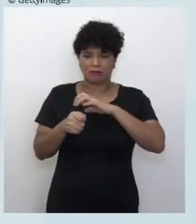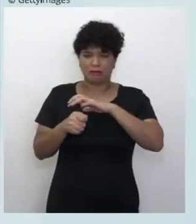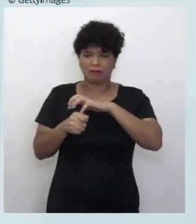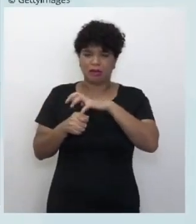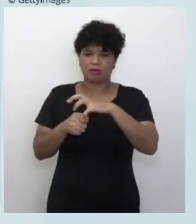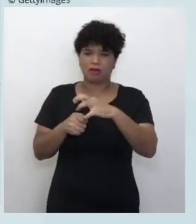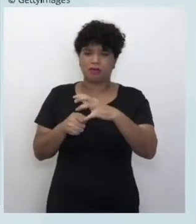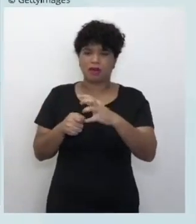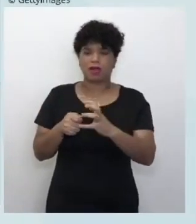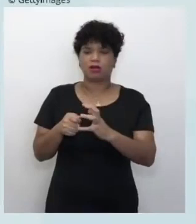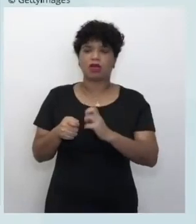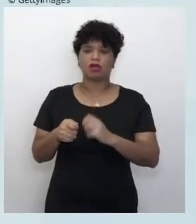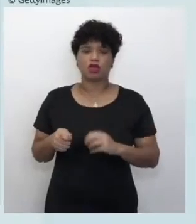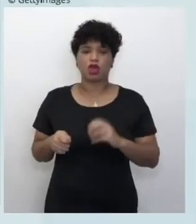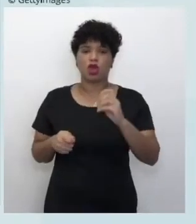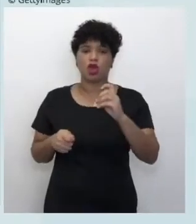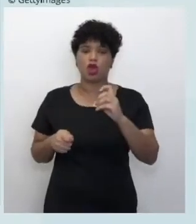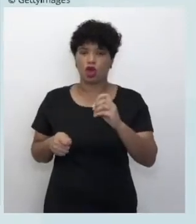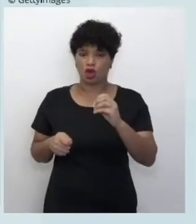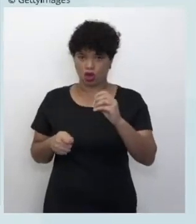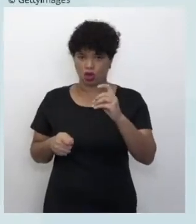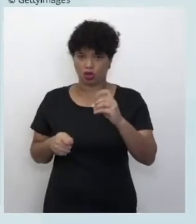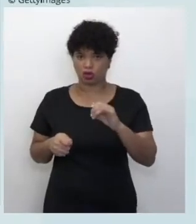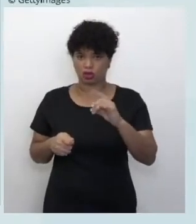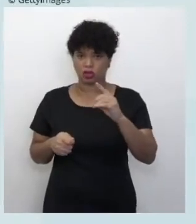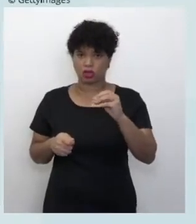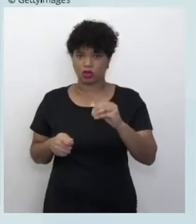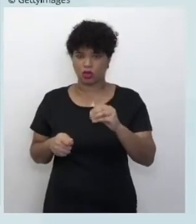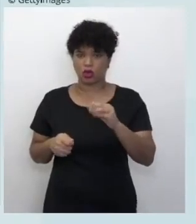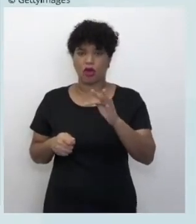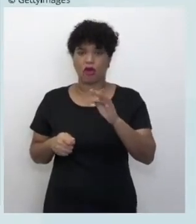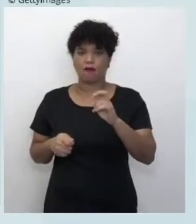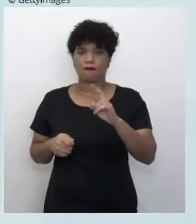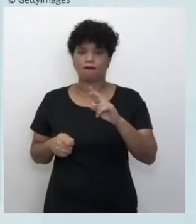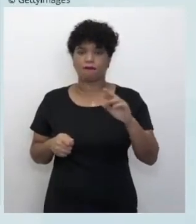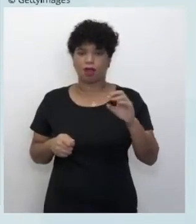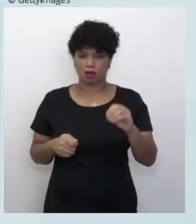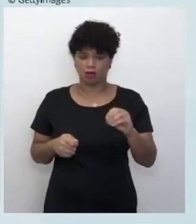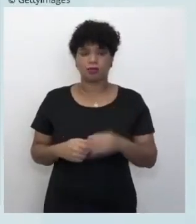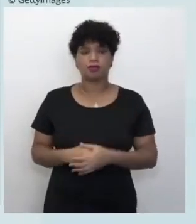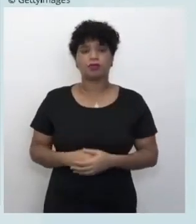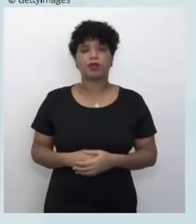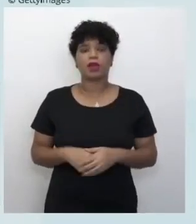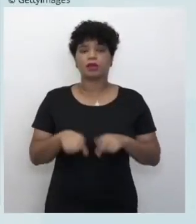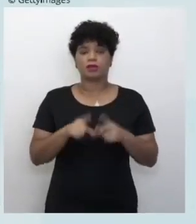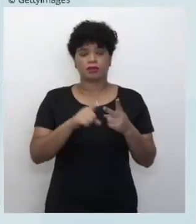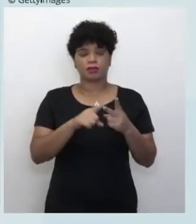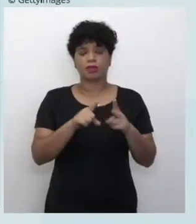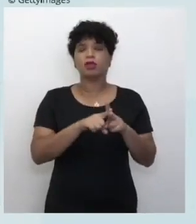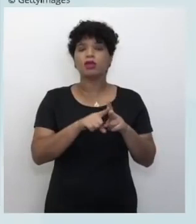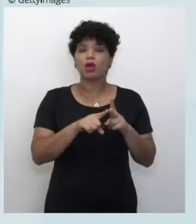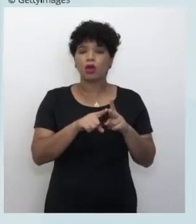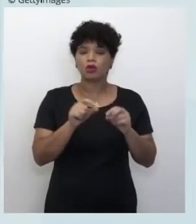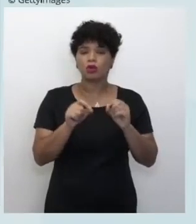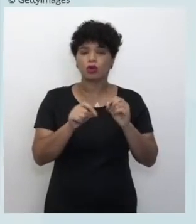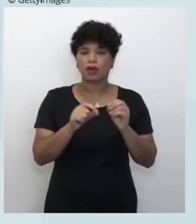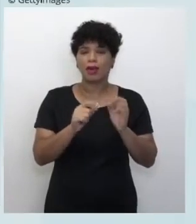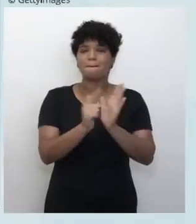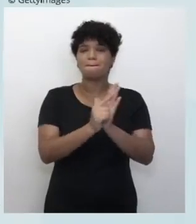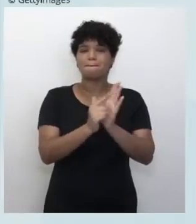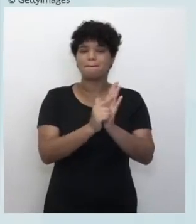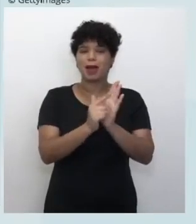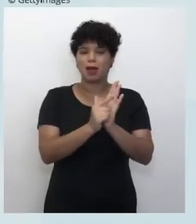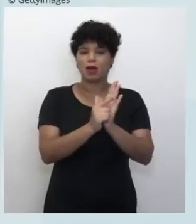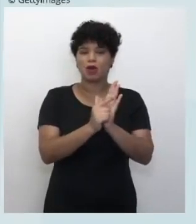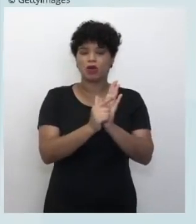o óxido ferroso. E aí nós temos a queima de uma folha de papel. Observe que temos aqui